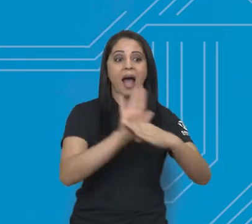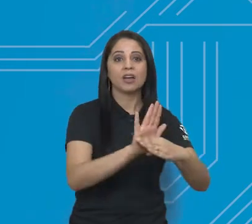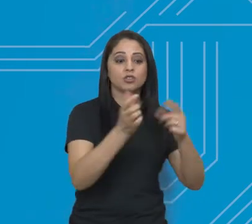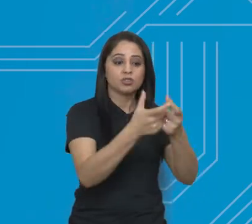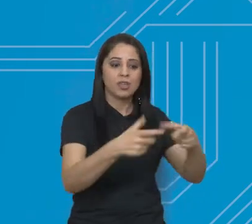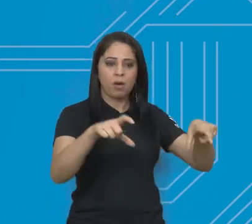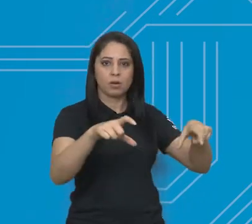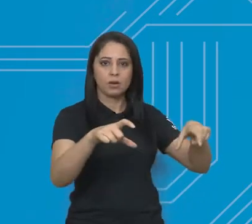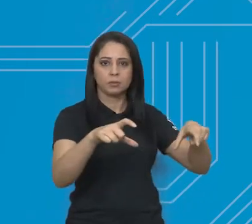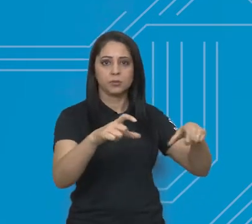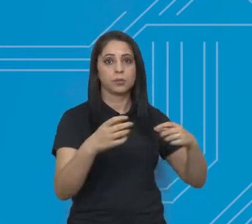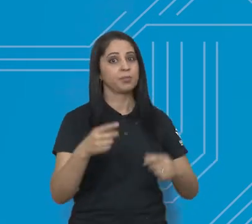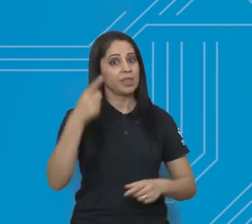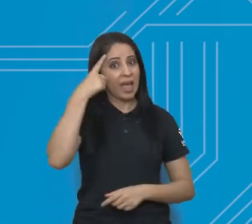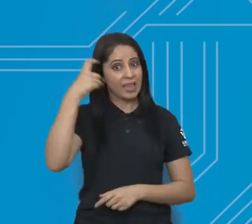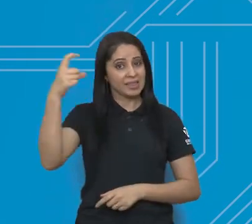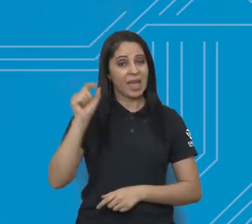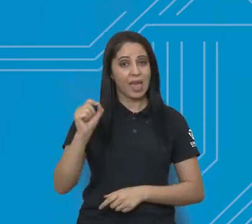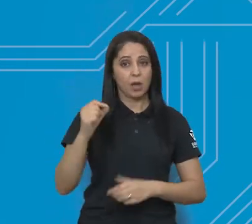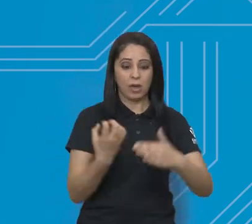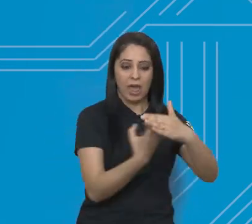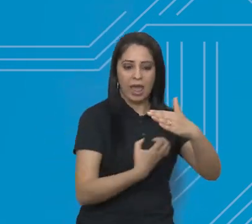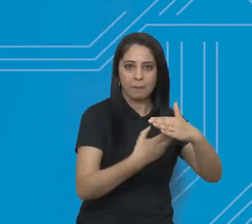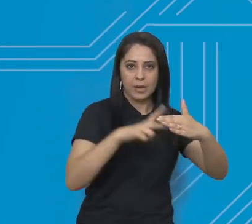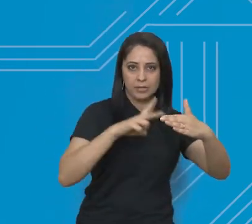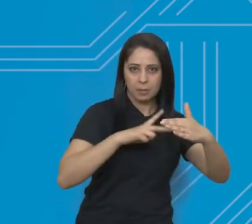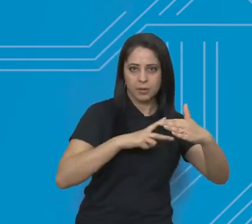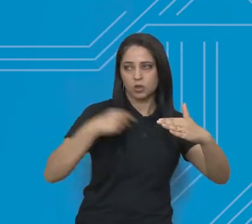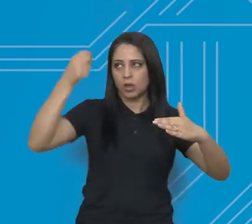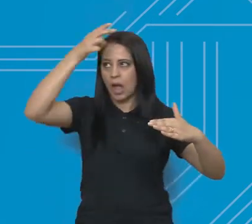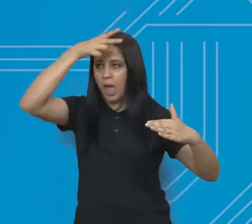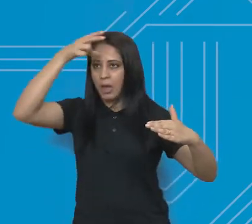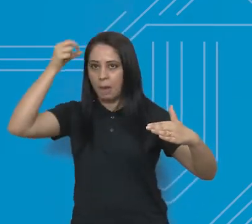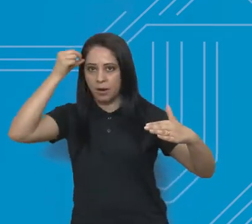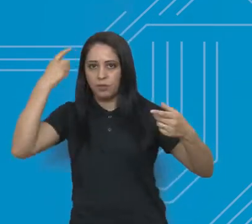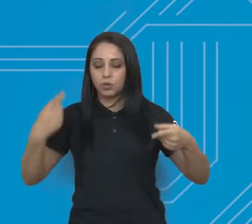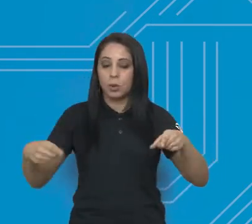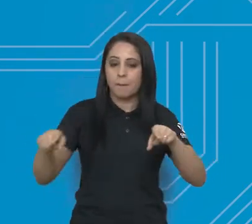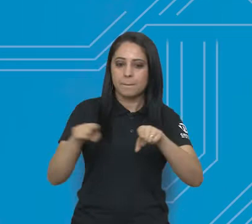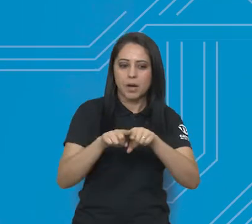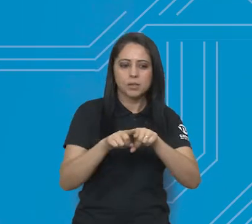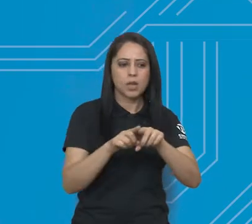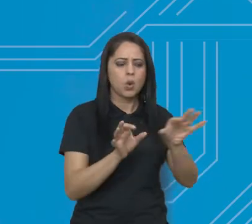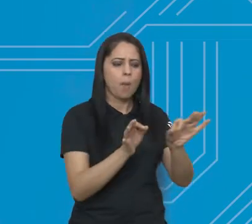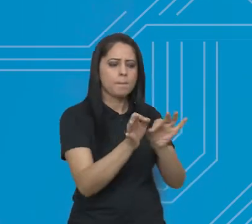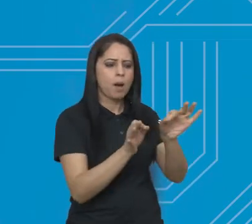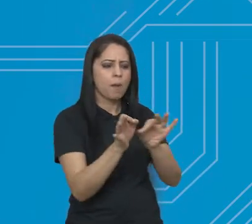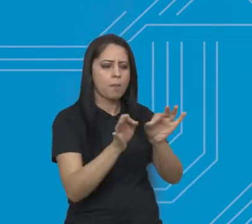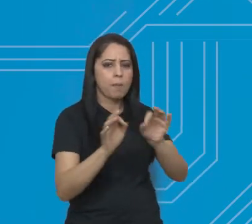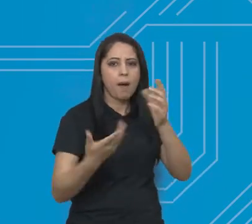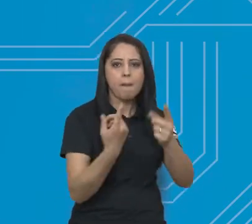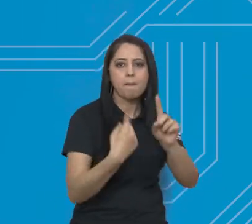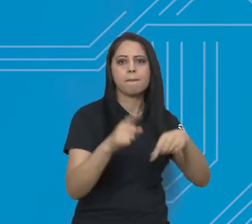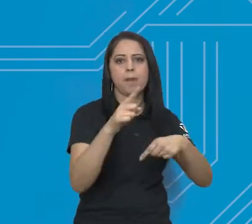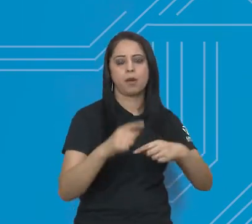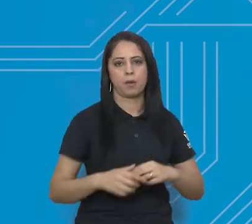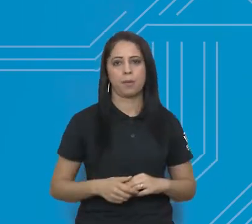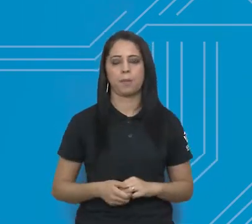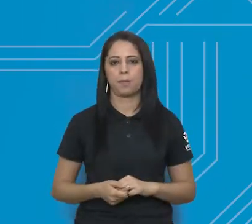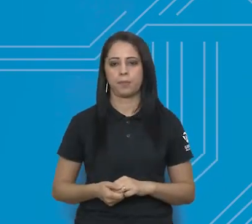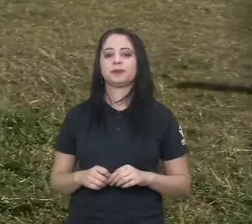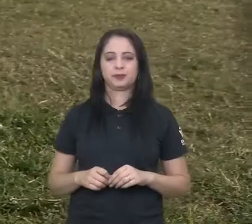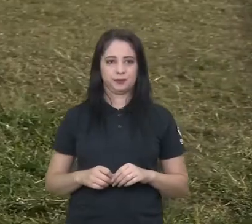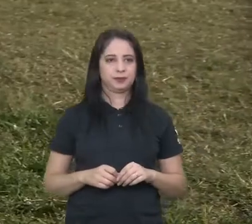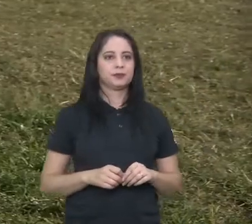é firmar parcerias com o setor privado para que empresas possam investir em melhorias para os campos em troca de